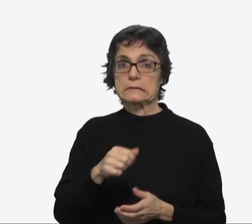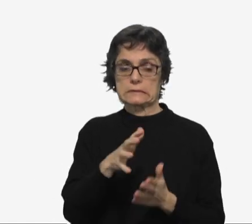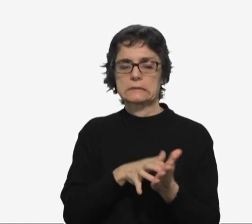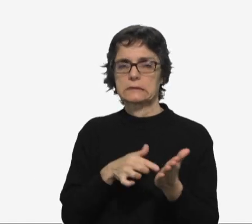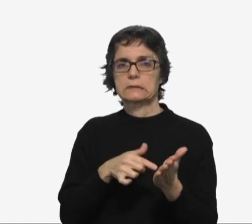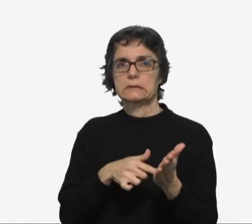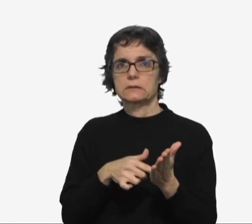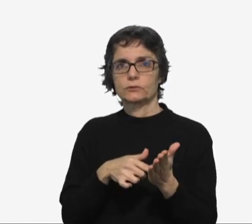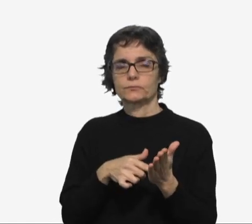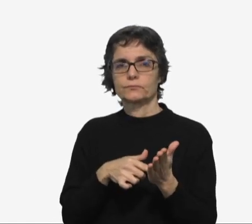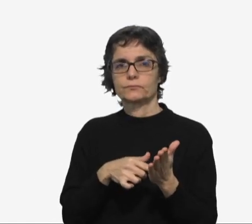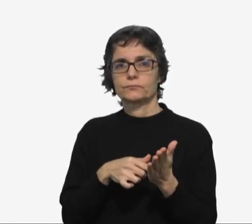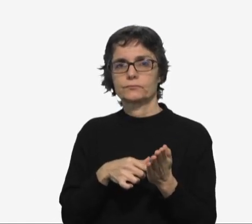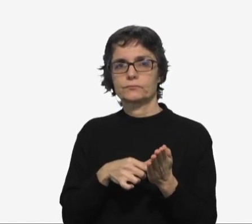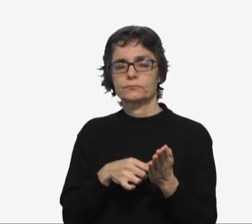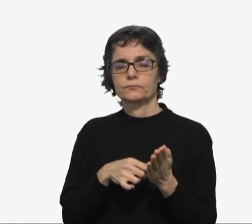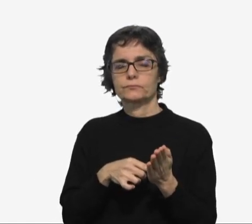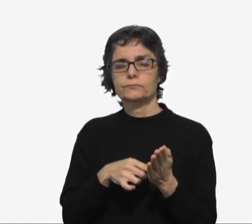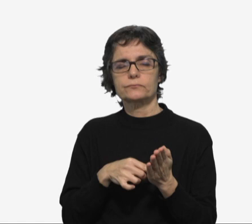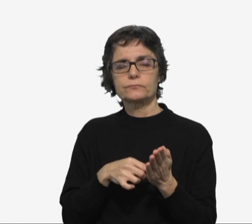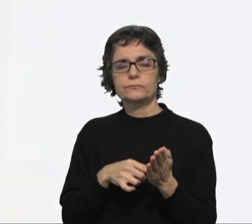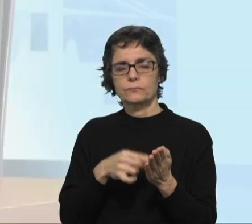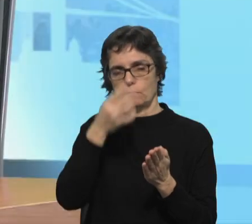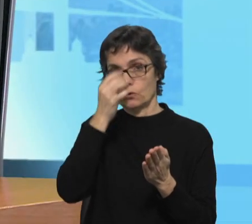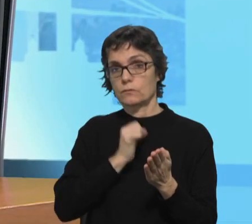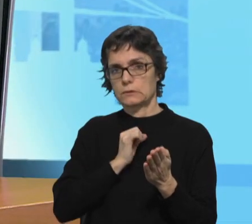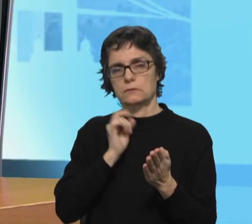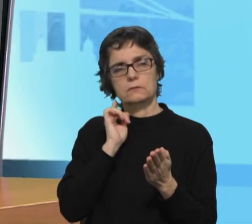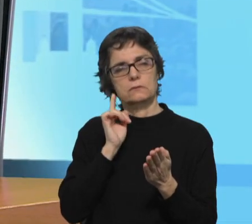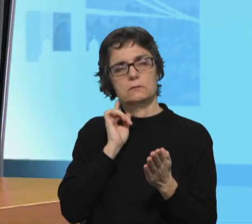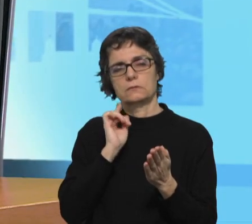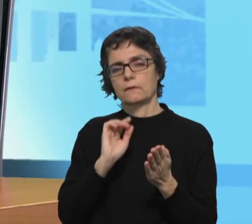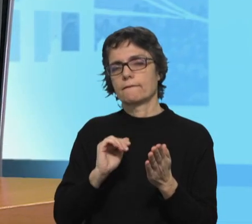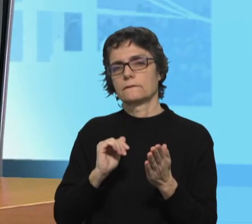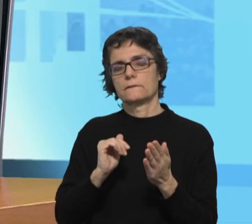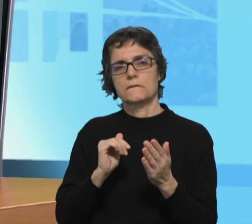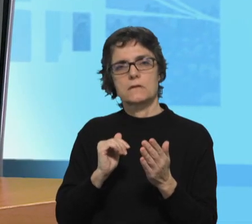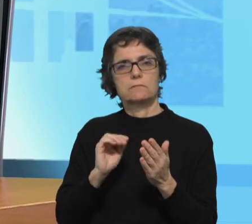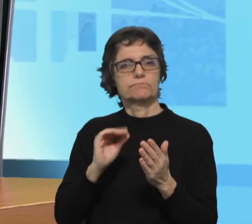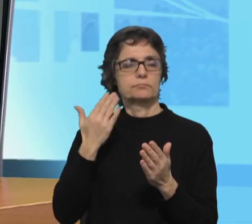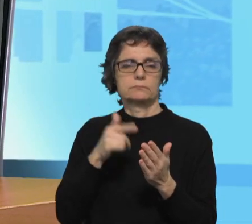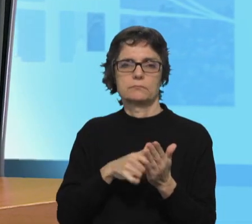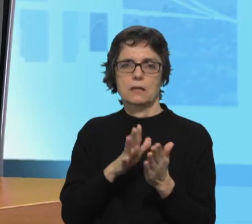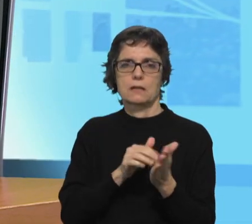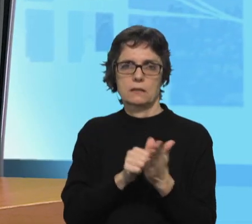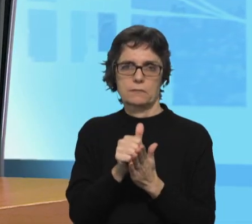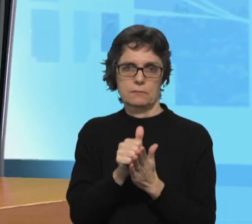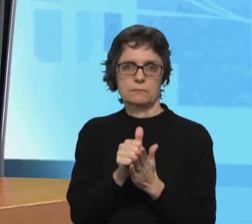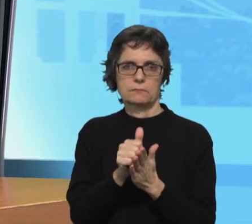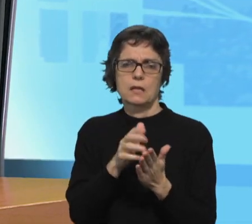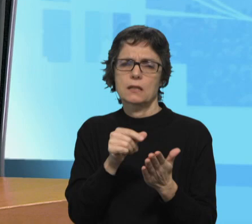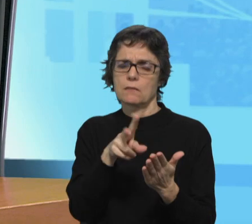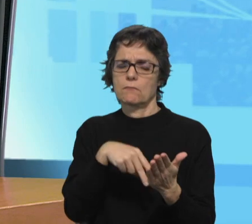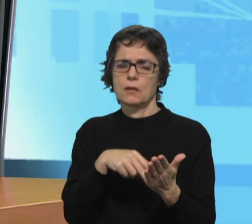para mim, é dos textos mais importantes da Bíblia. E lindíssimo, e que tem